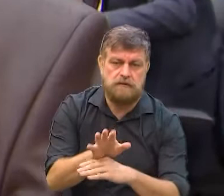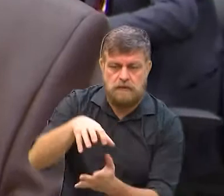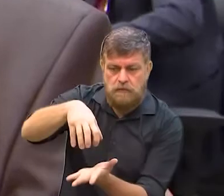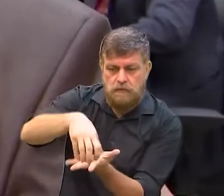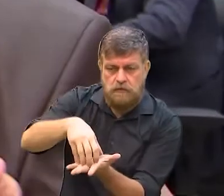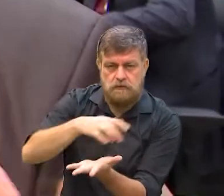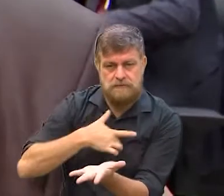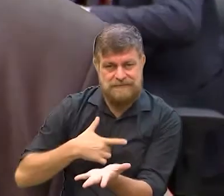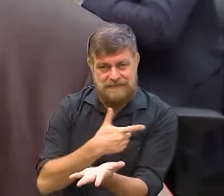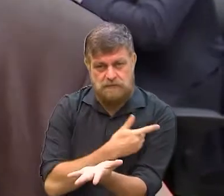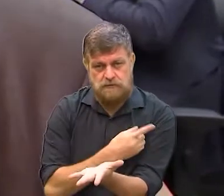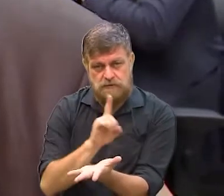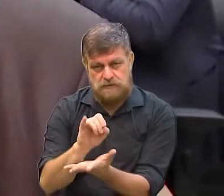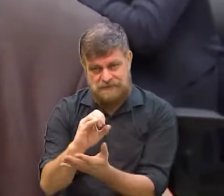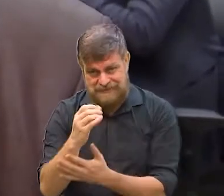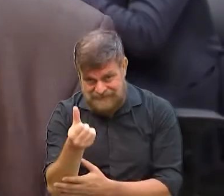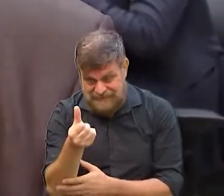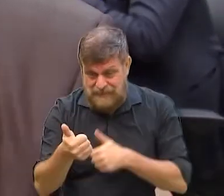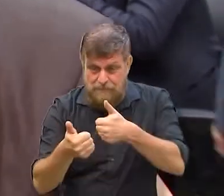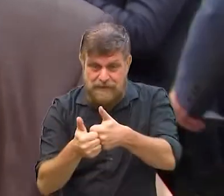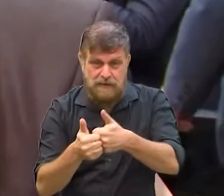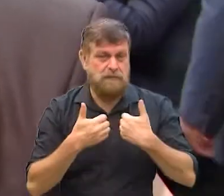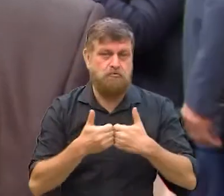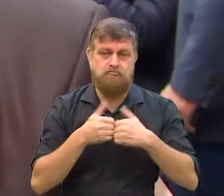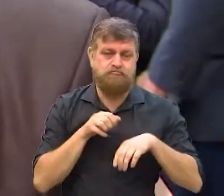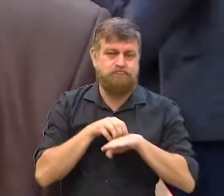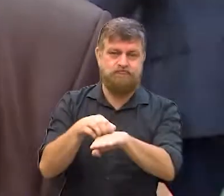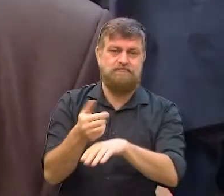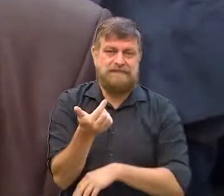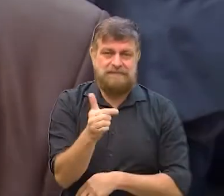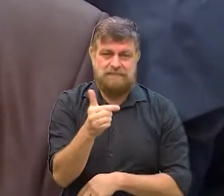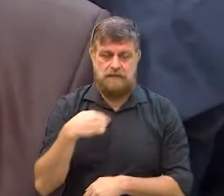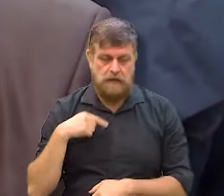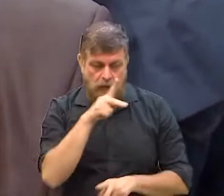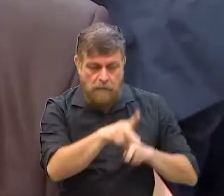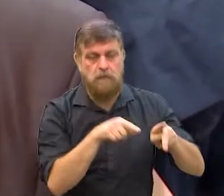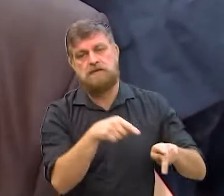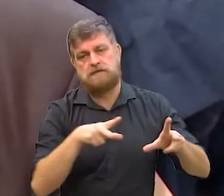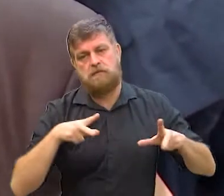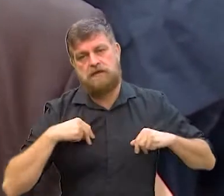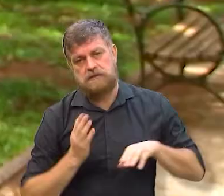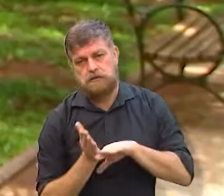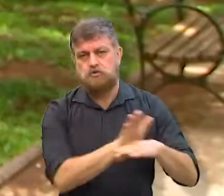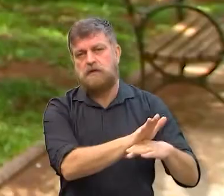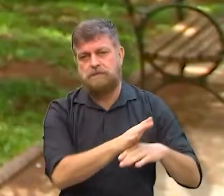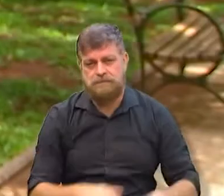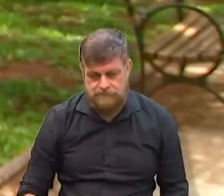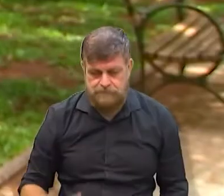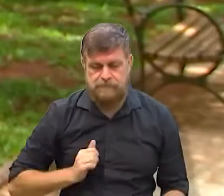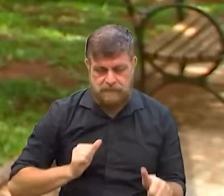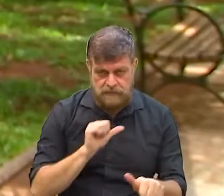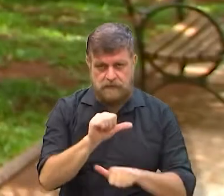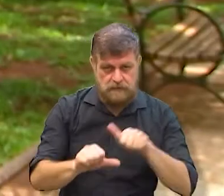fica perto, mas só que o acesso ao ônibus não tem. Então a gente vai ter que acertar a melhor maneira para a população. O que merece é a população, a gente precisa ajudar eles. Pois é, com